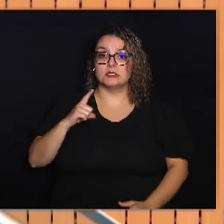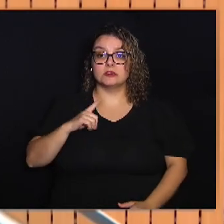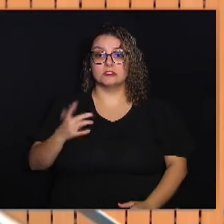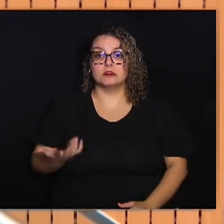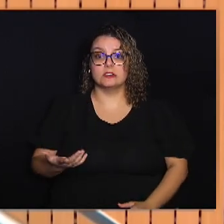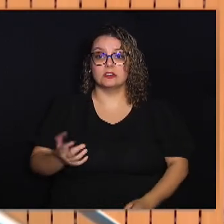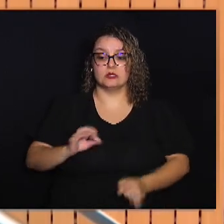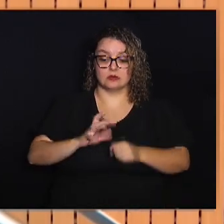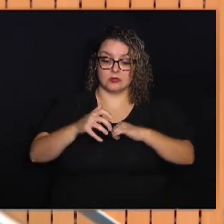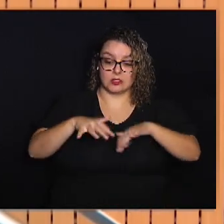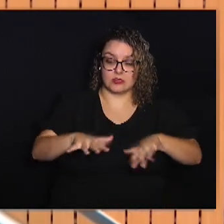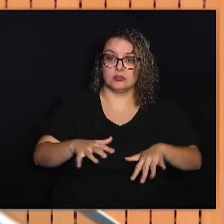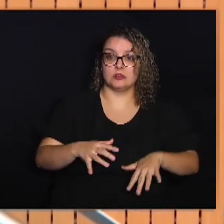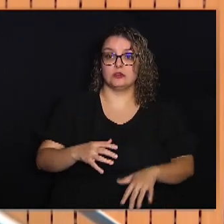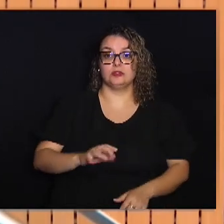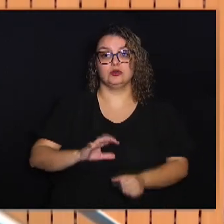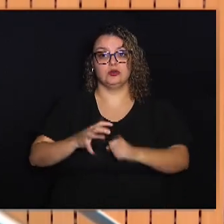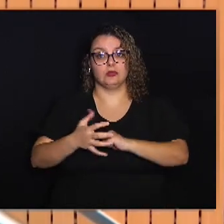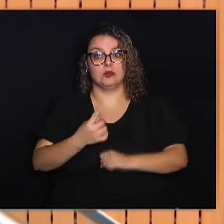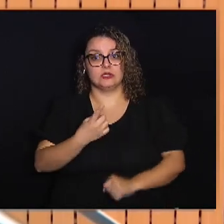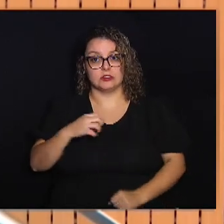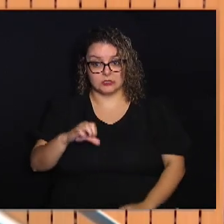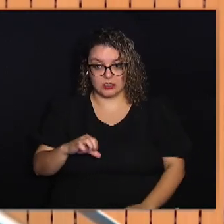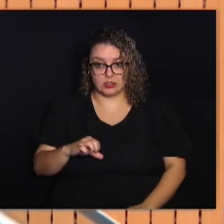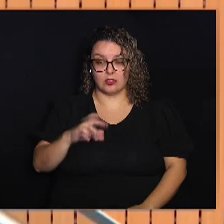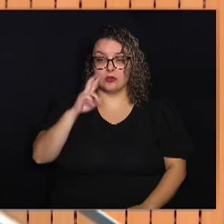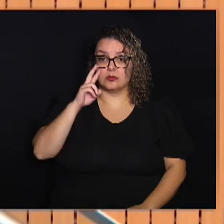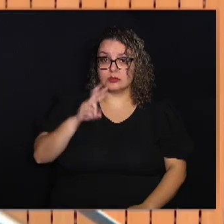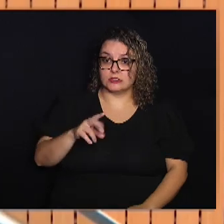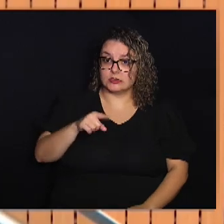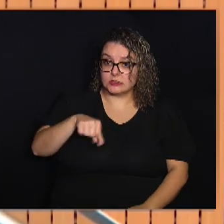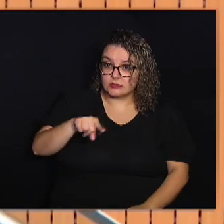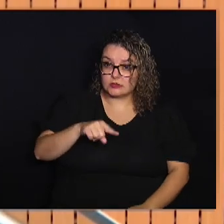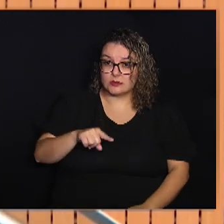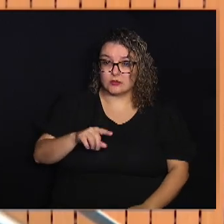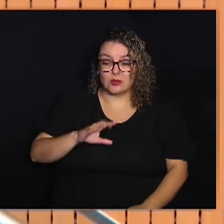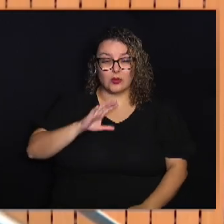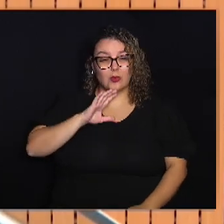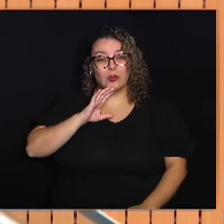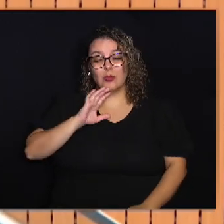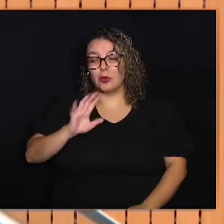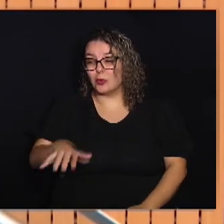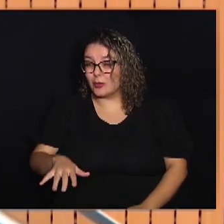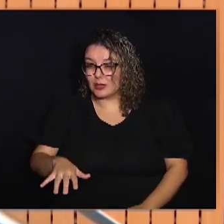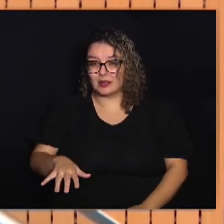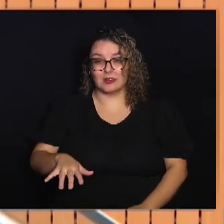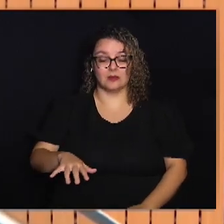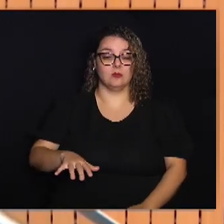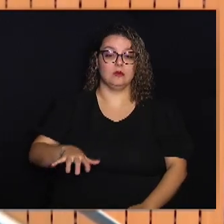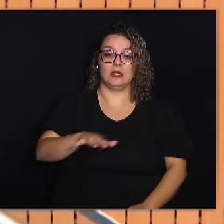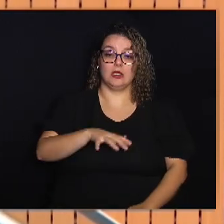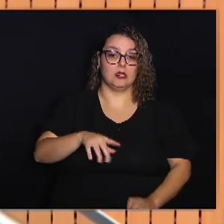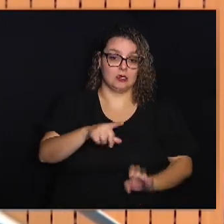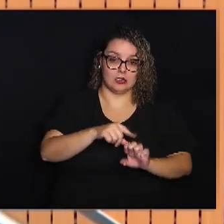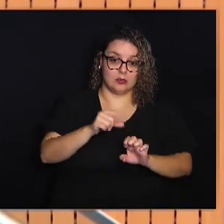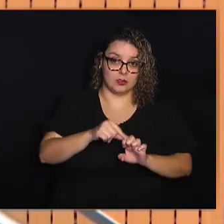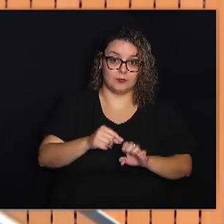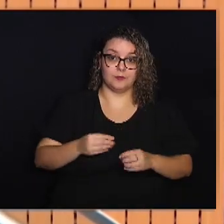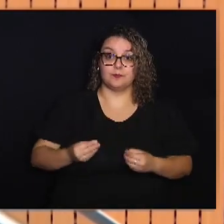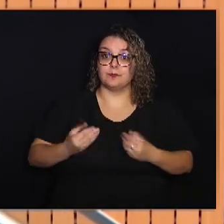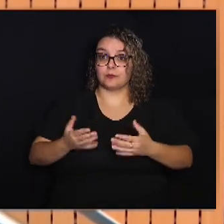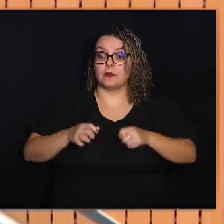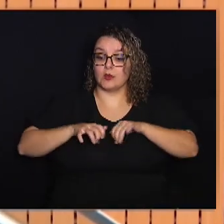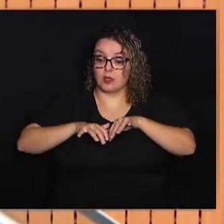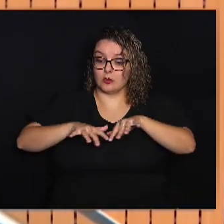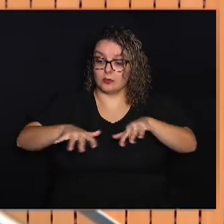pandemia de Covid-19, vocês viram como foi assim letal para o mercado empreendedor. Isso trouxe, né, uma